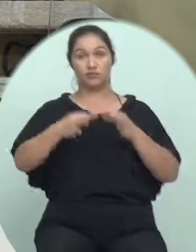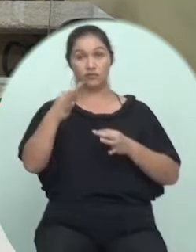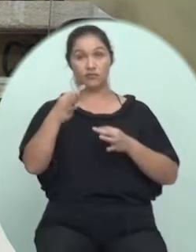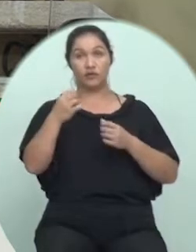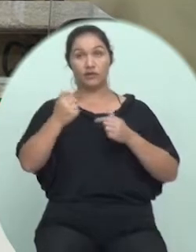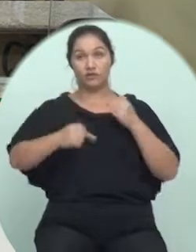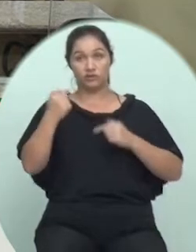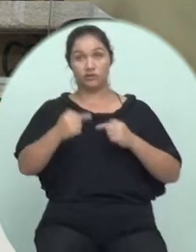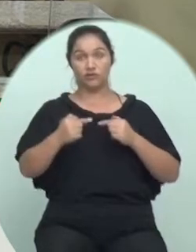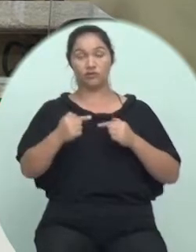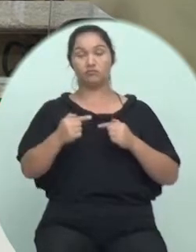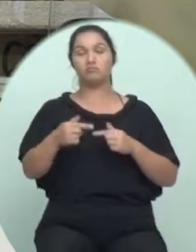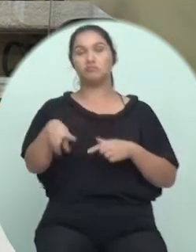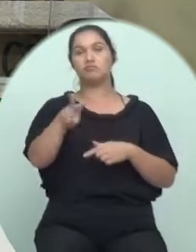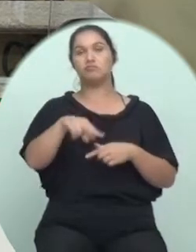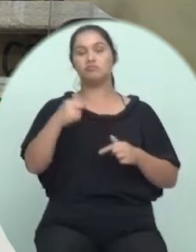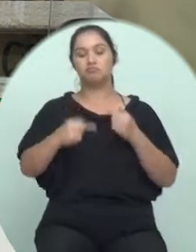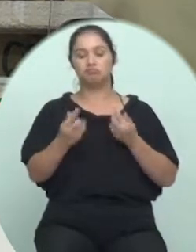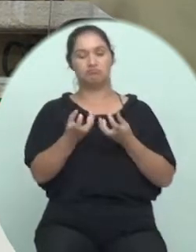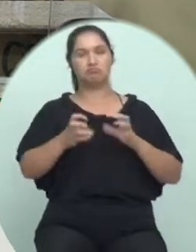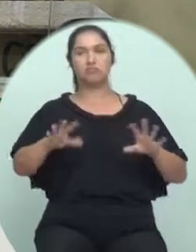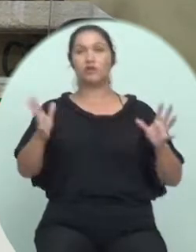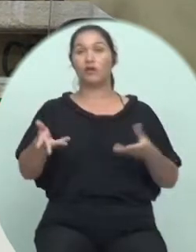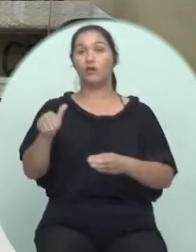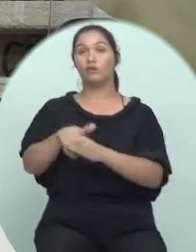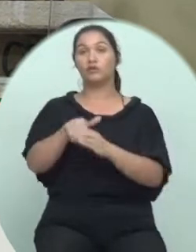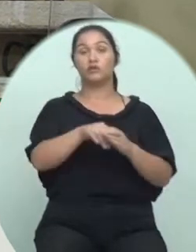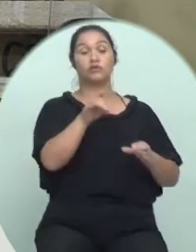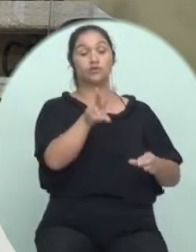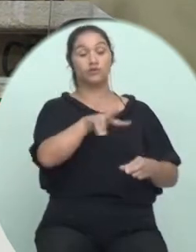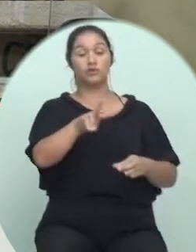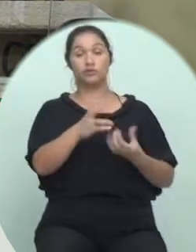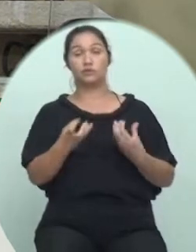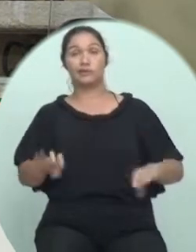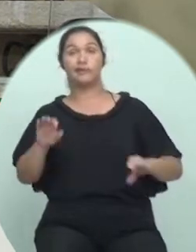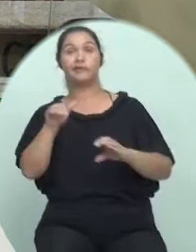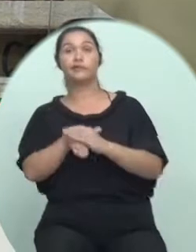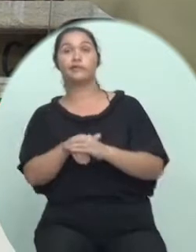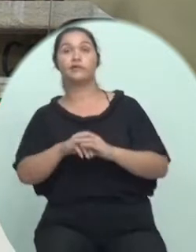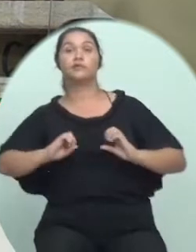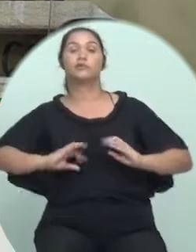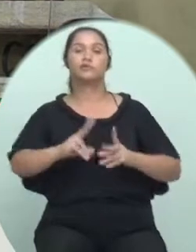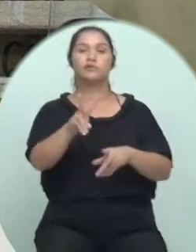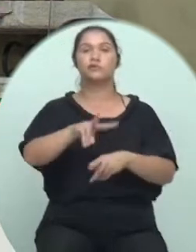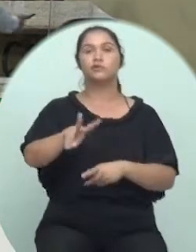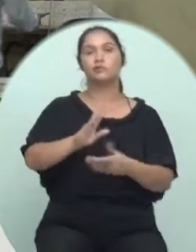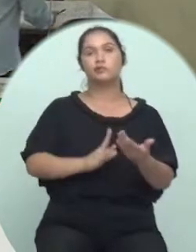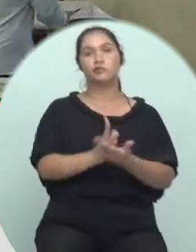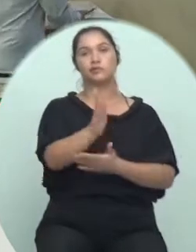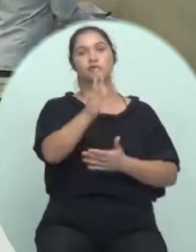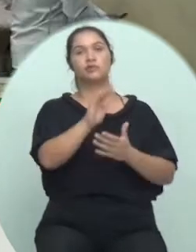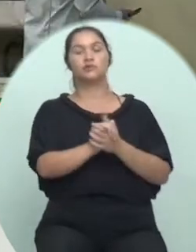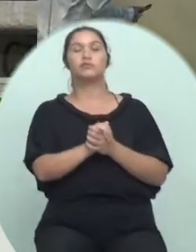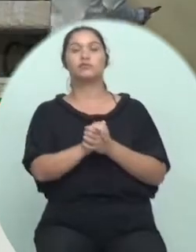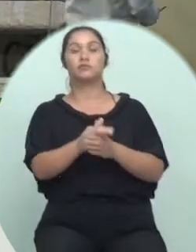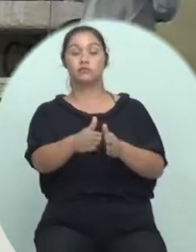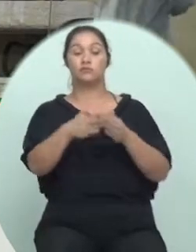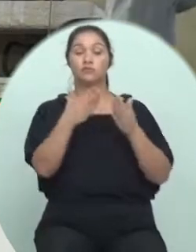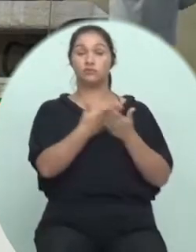quem queira discutir, está em votação. Os contrários se manifestem. Aprovado por unanimidade.